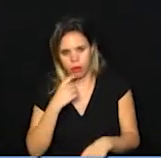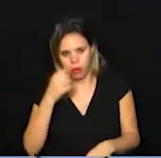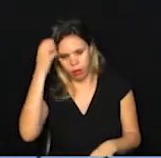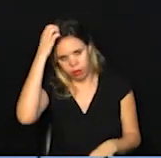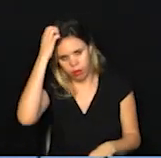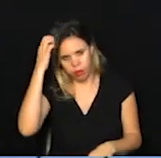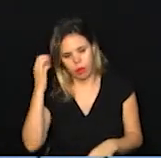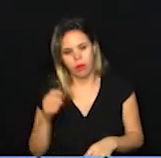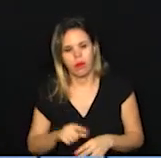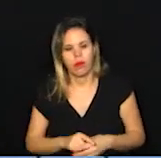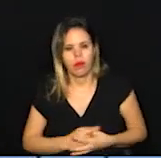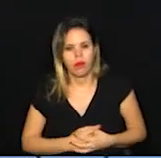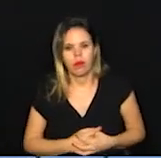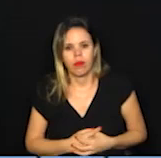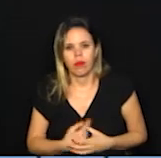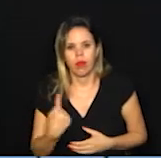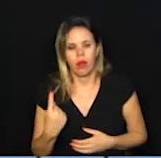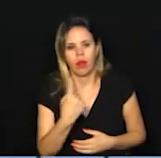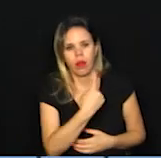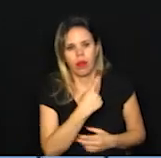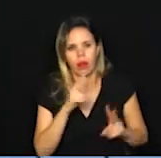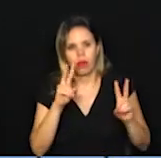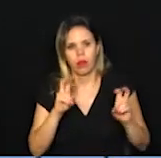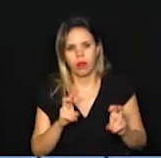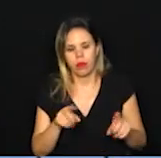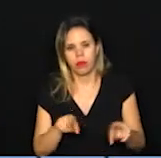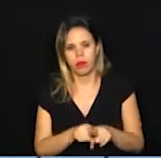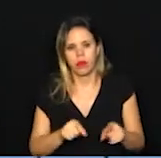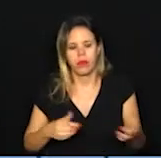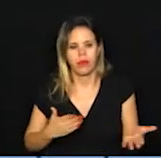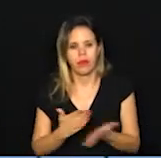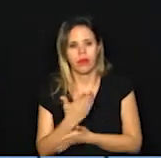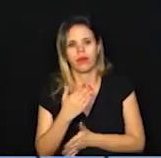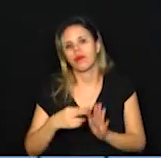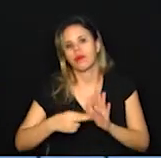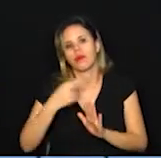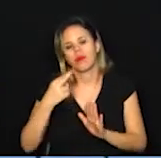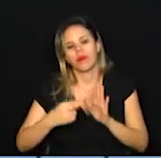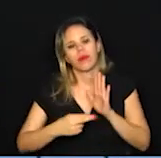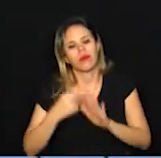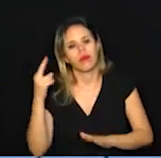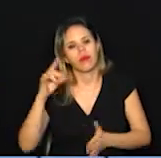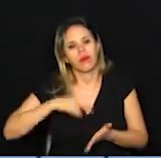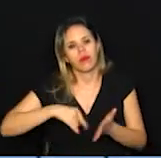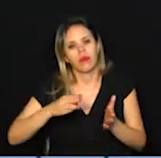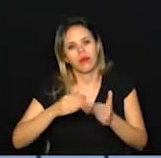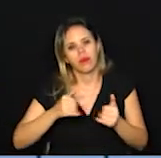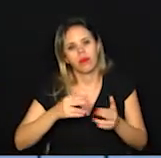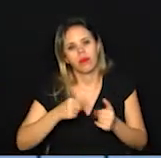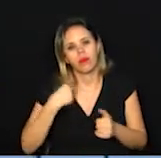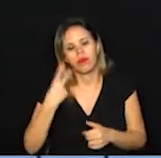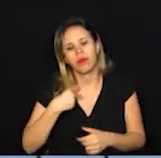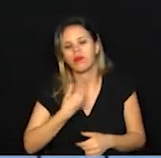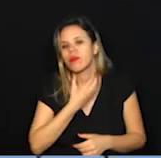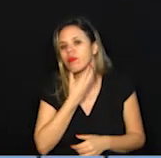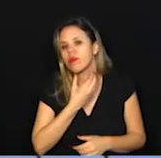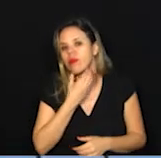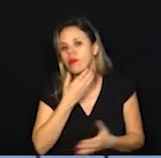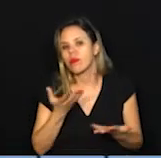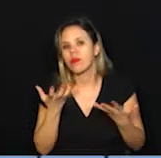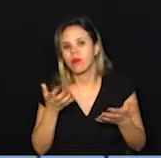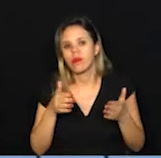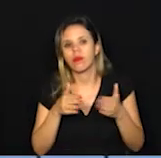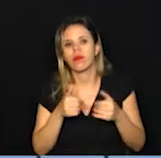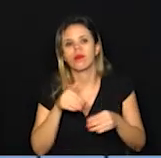campineiro acerca de cada assunto. Também foi aprovado um requerimento de autoria do vereador Carmo Luiz, que requer votos